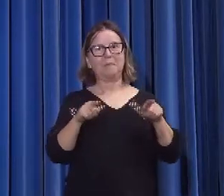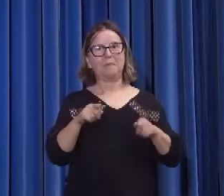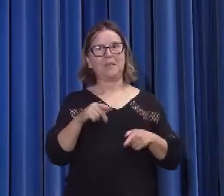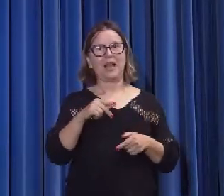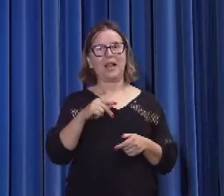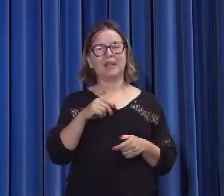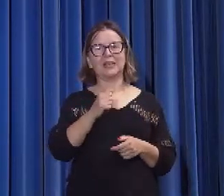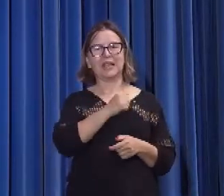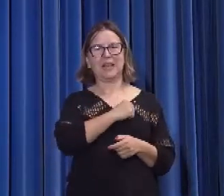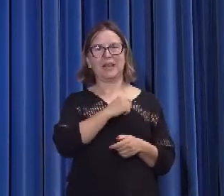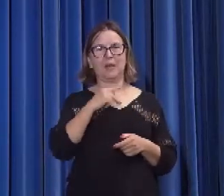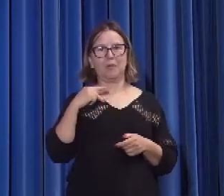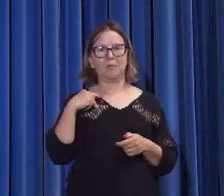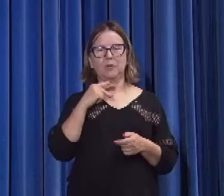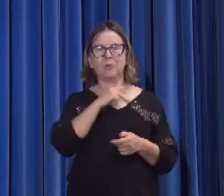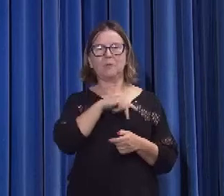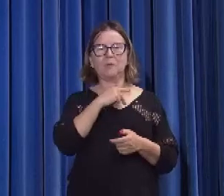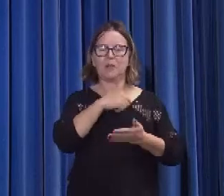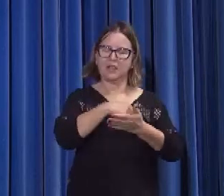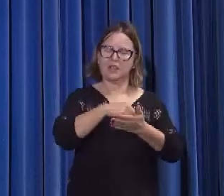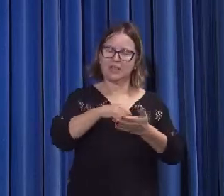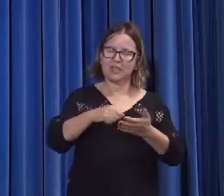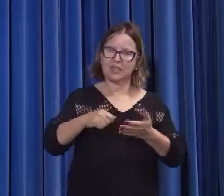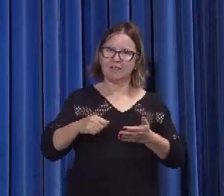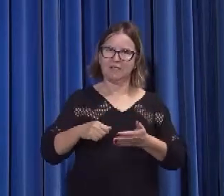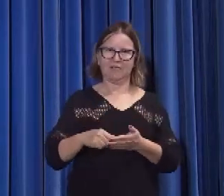E isso aqui não é masoquismo,